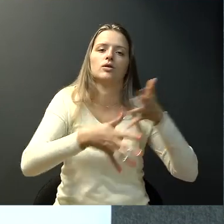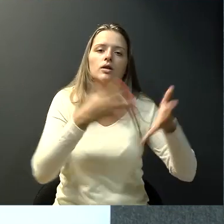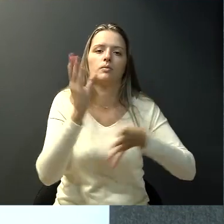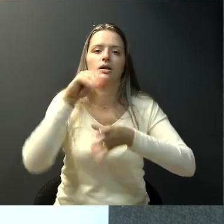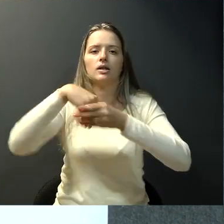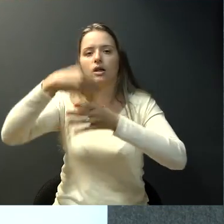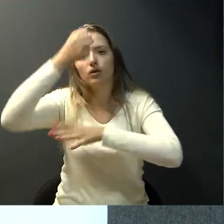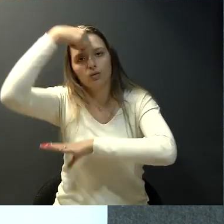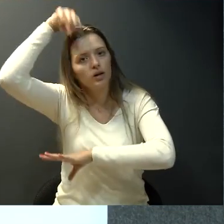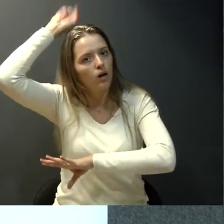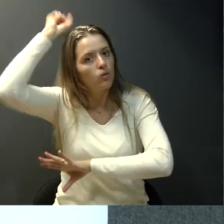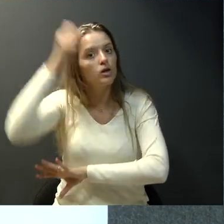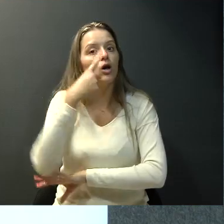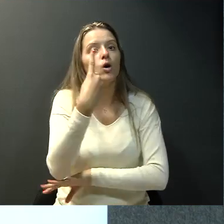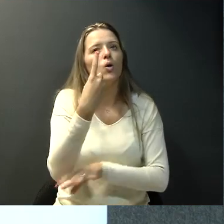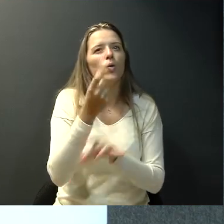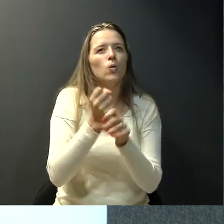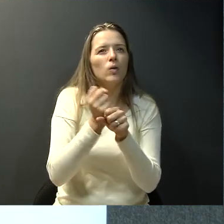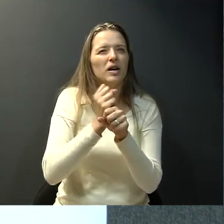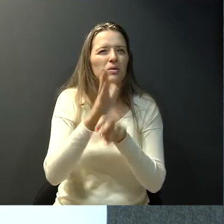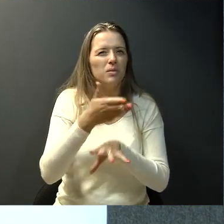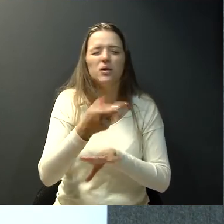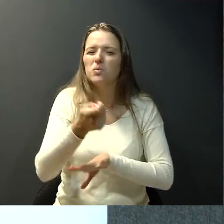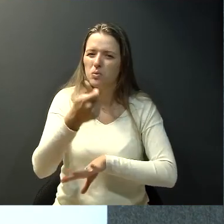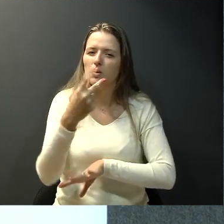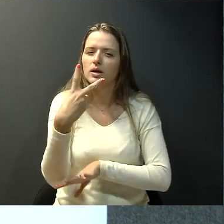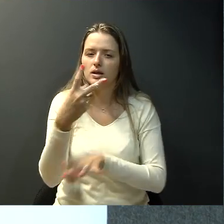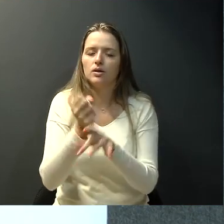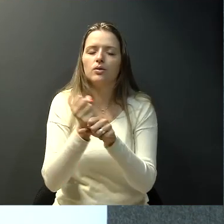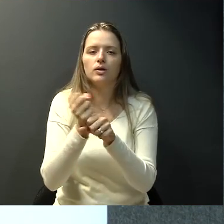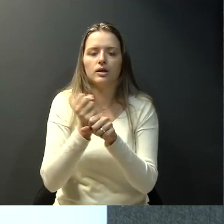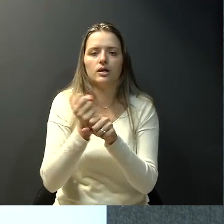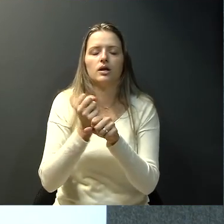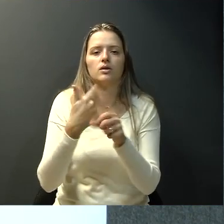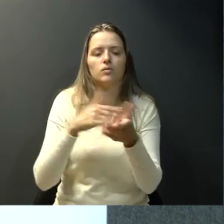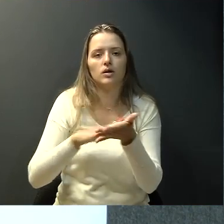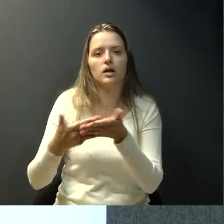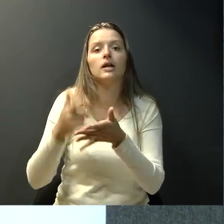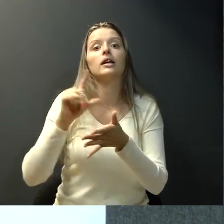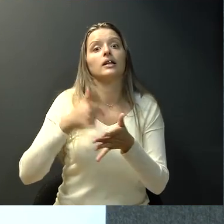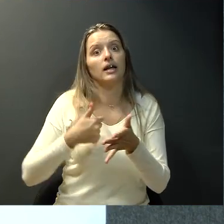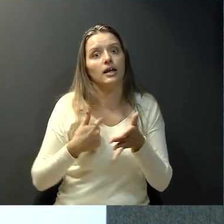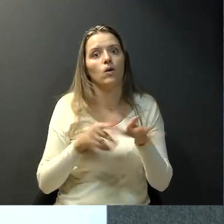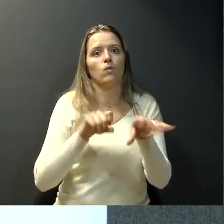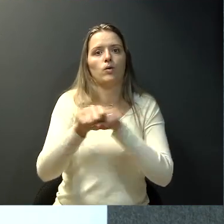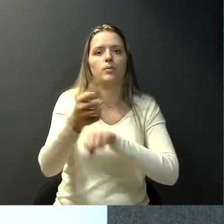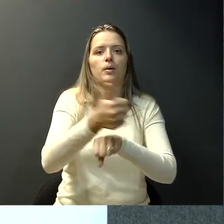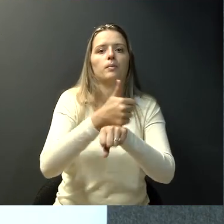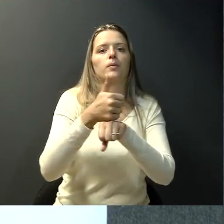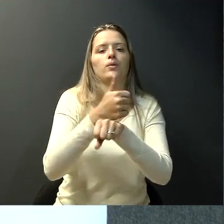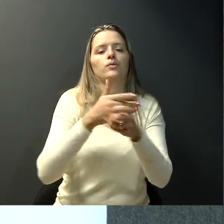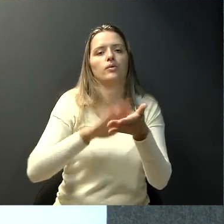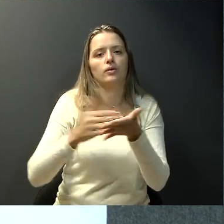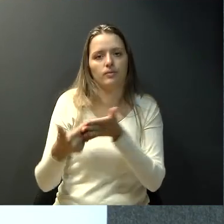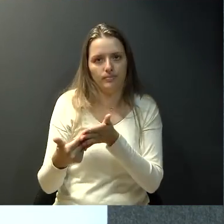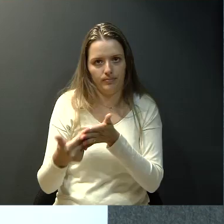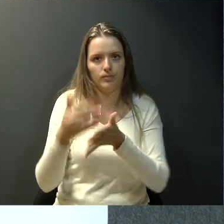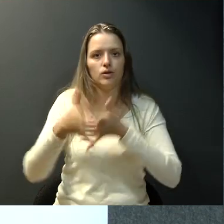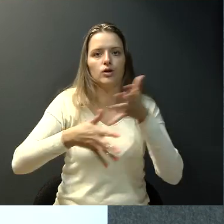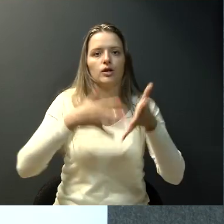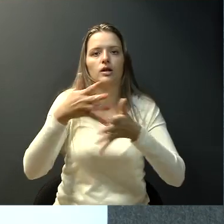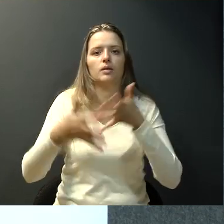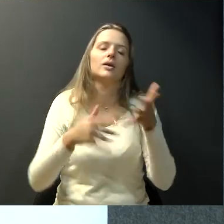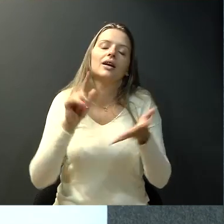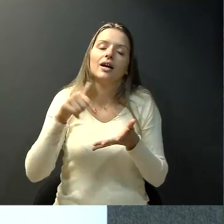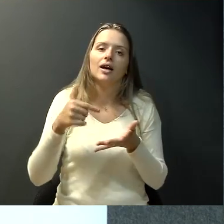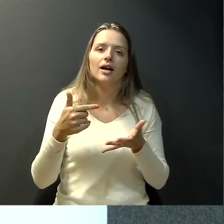Libras na UFS. 1 ano e meio, quase 2 anos foi o curso de intérprete, que daí eu me profissionalizei em intérprete de Libras mesmo. E